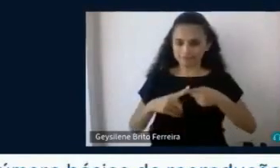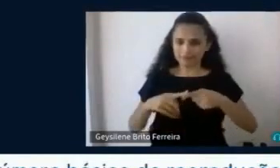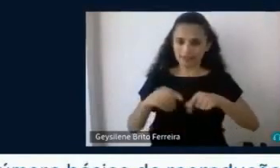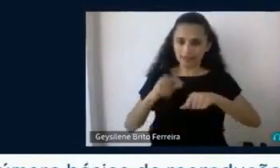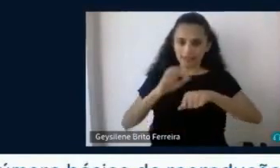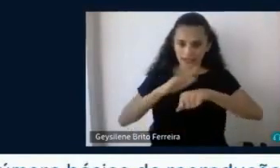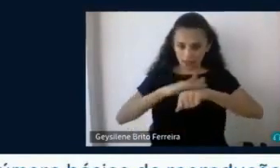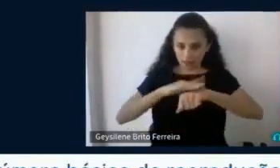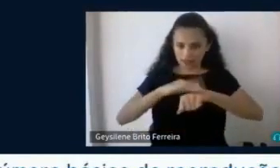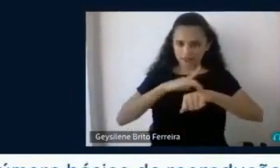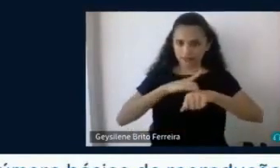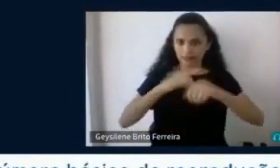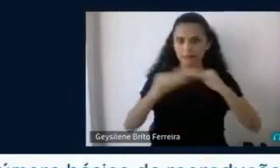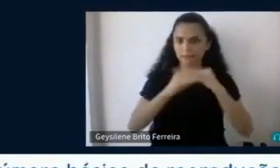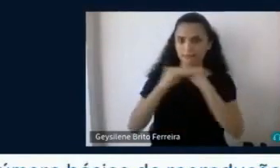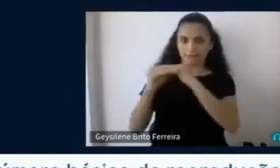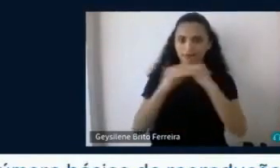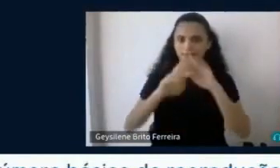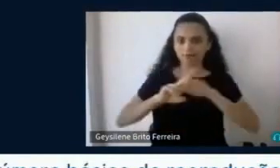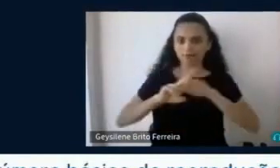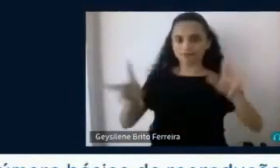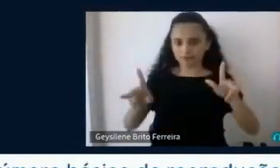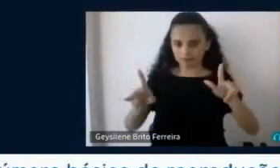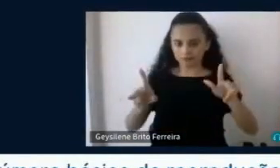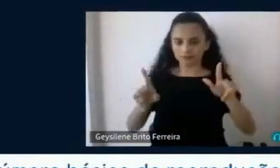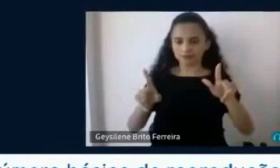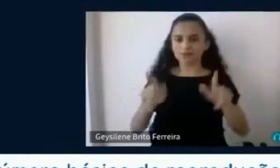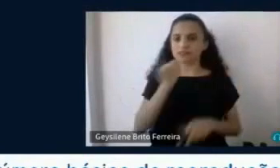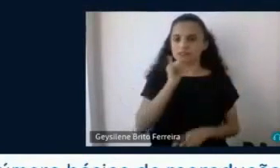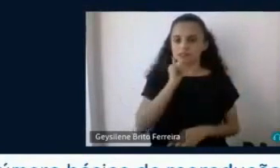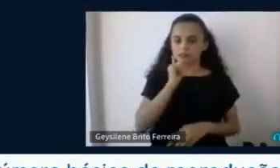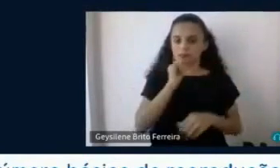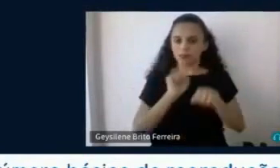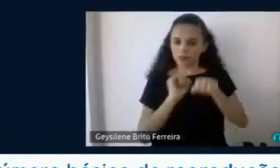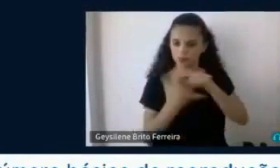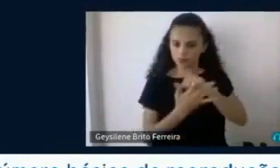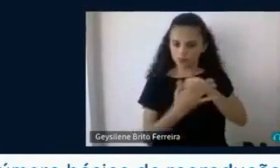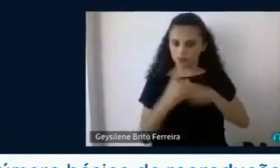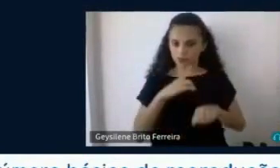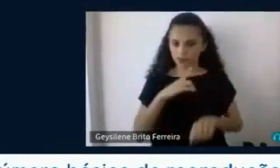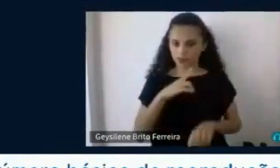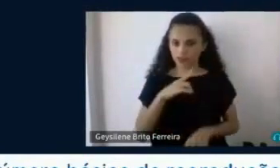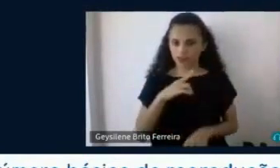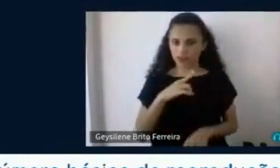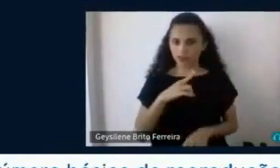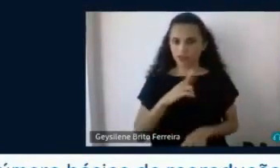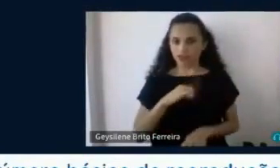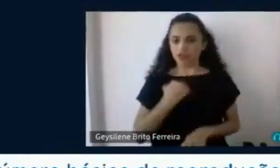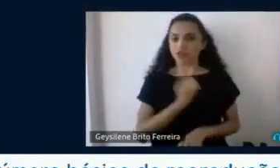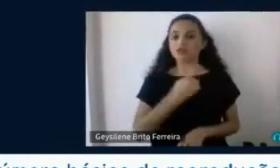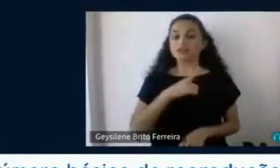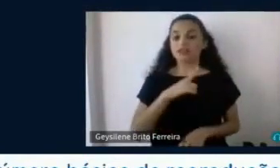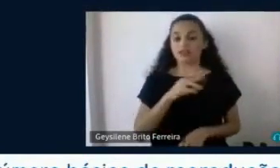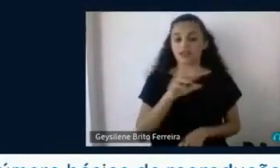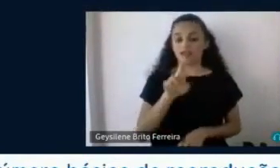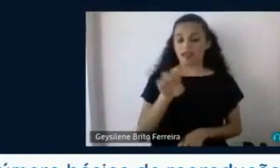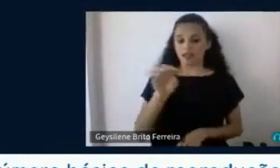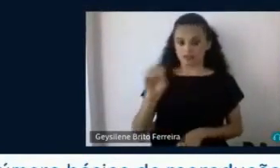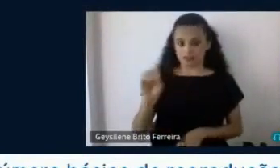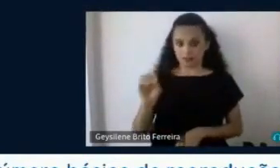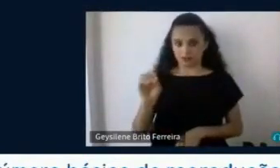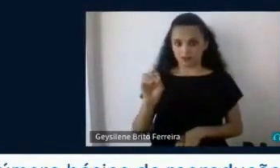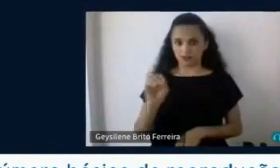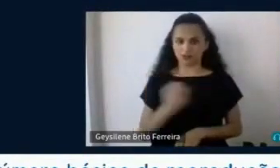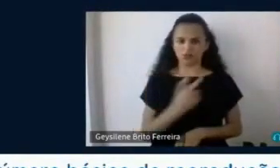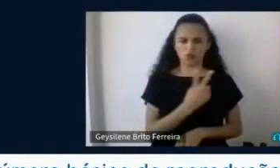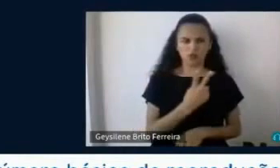diferentes. O Covid, ele tem aqui, nesse exemplo, nós estávamos com R0 entre 2 e 3, chegamos a